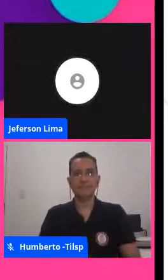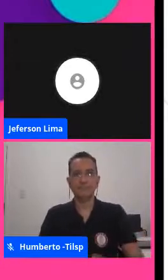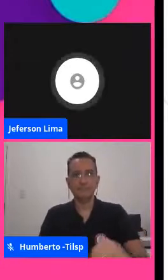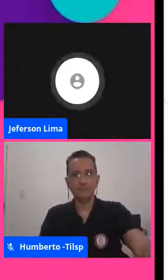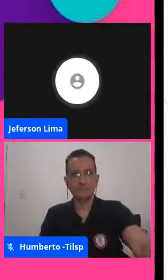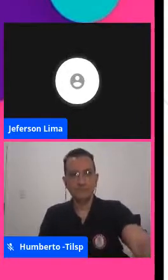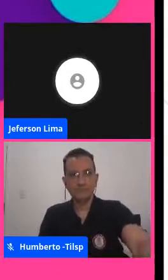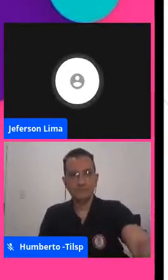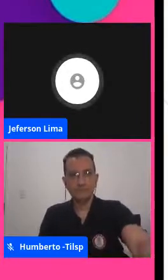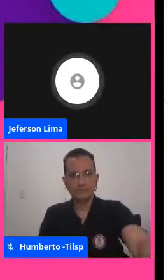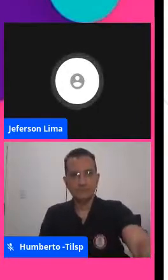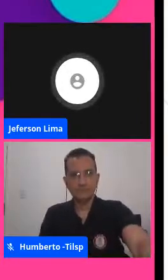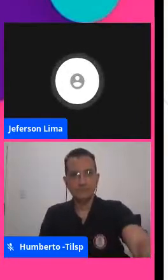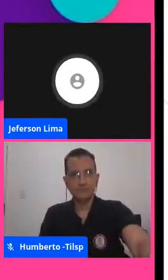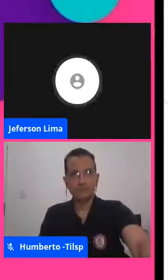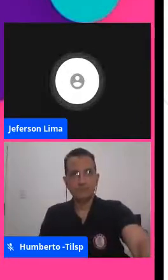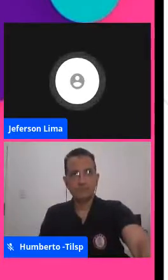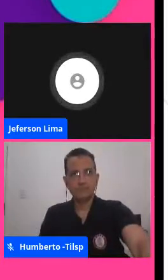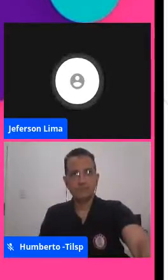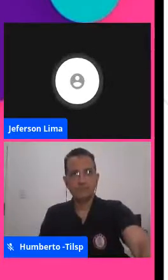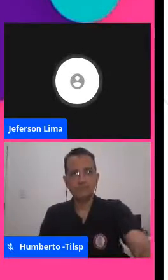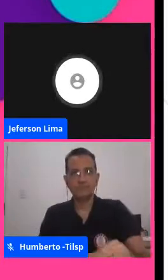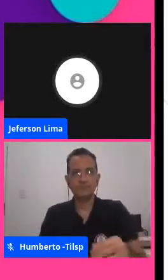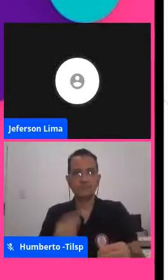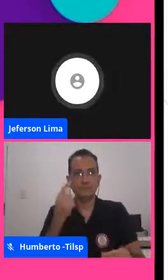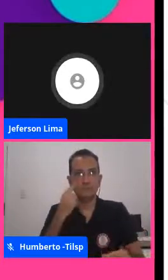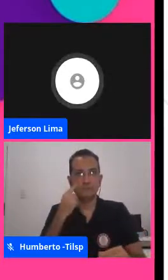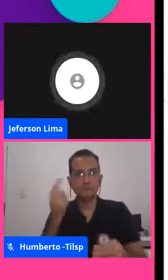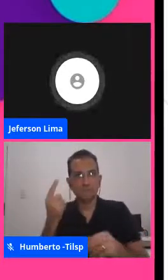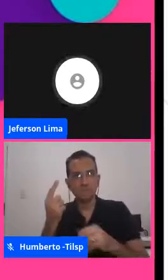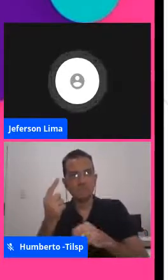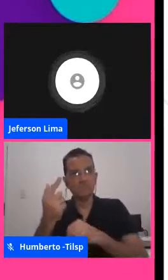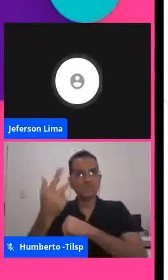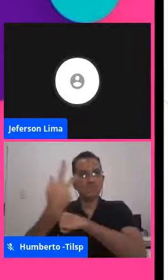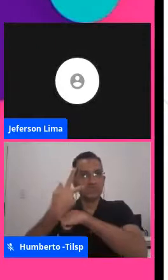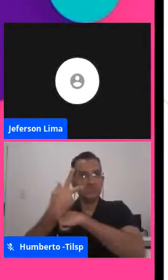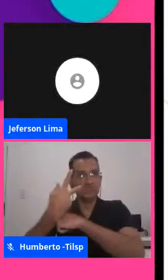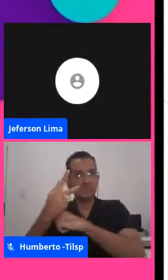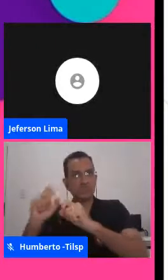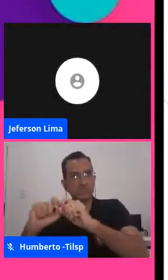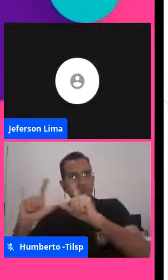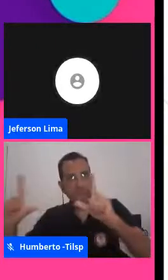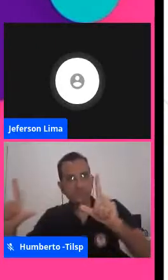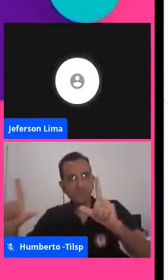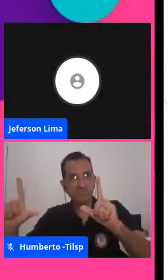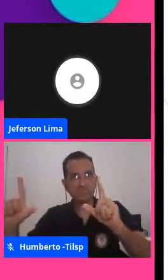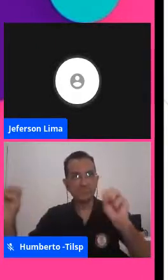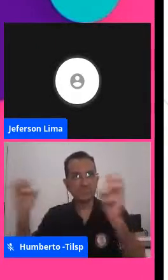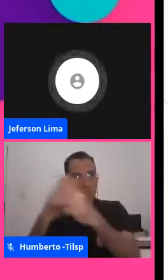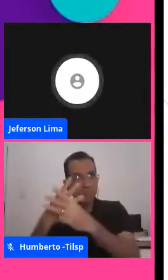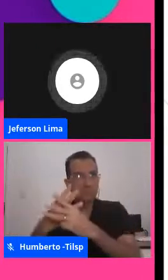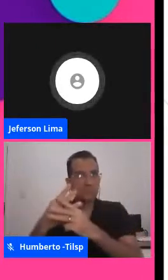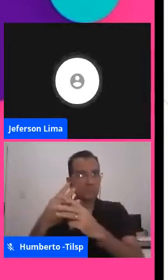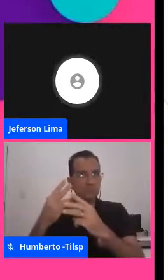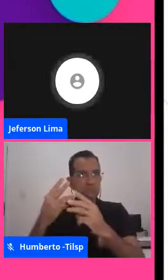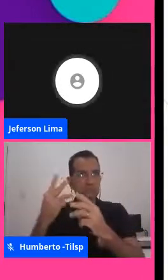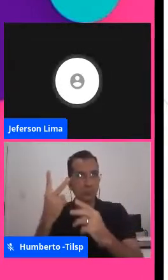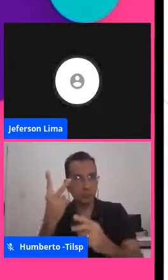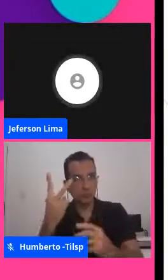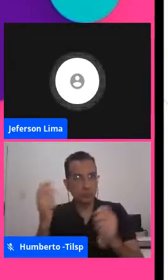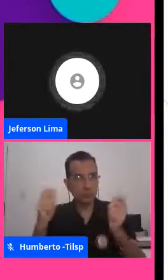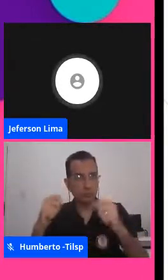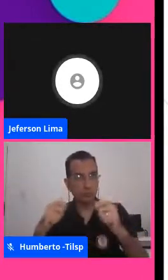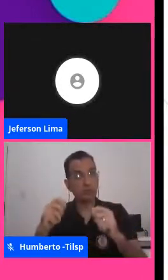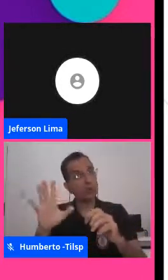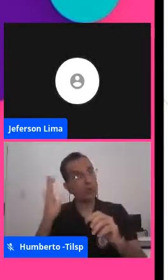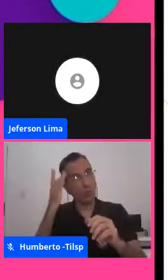Só um detalhe, né? Eu não sei se eu posso iniciar minha câmera ao mesmo tempo que eu tô transmitindo a tela. Certo? Eu acredito que possa dar algum tipo de problema.